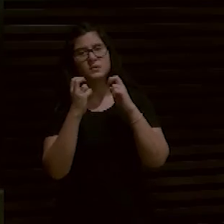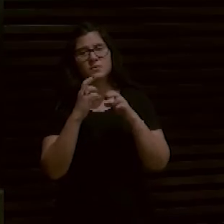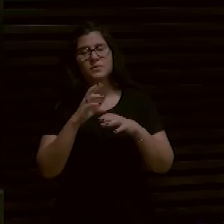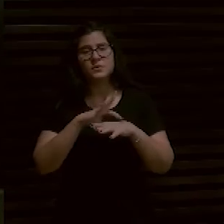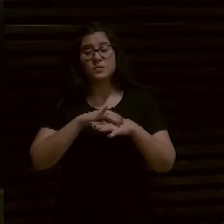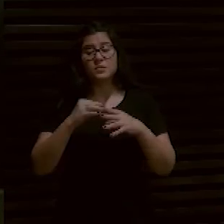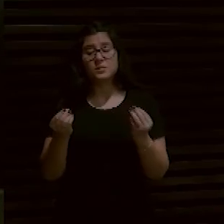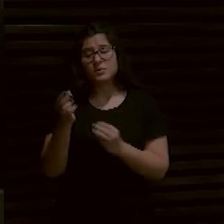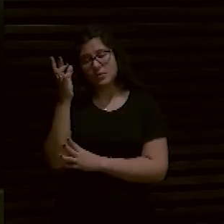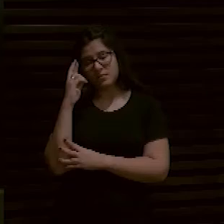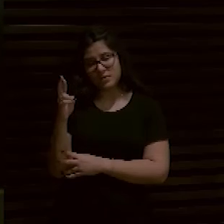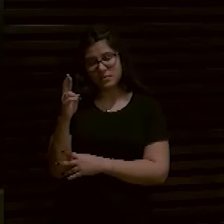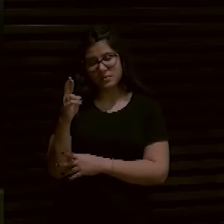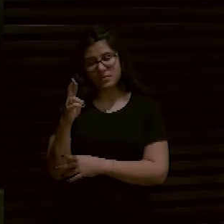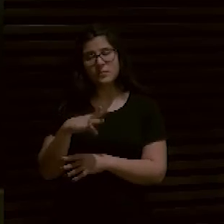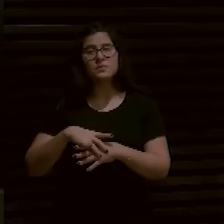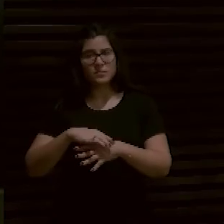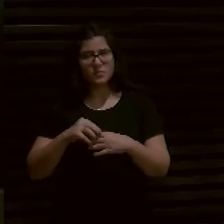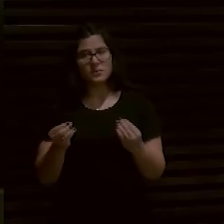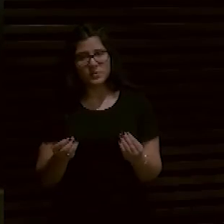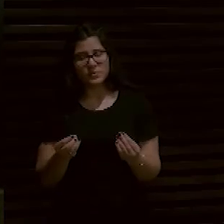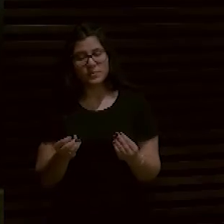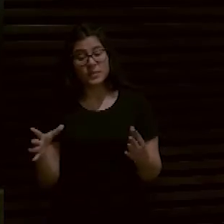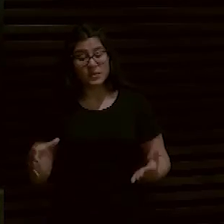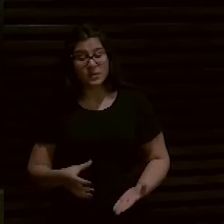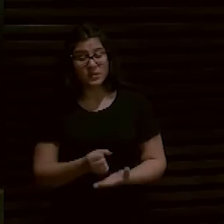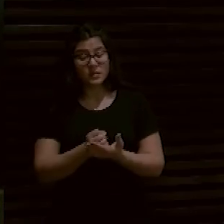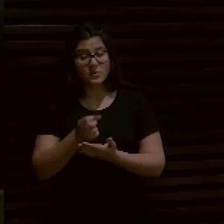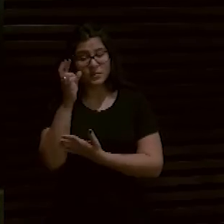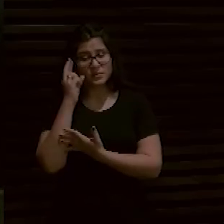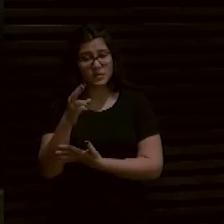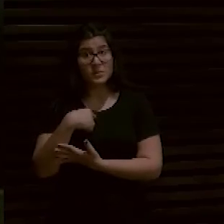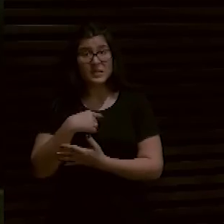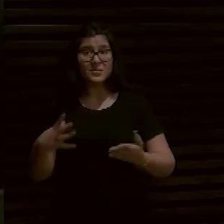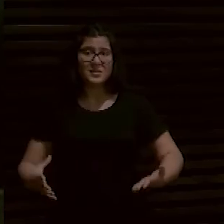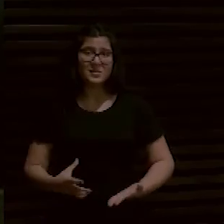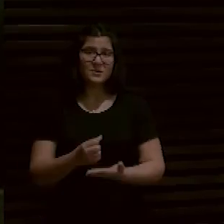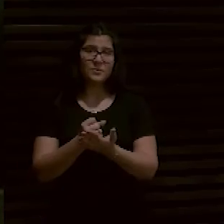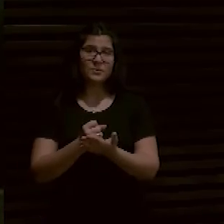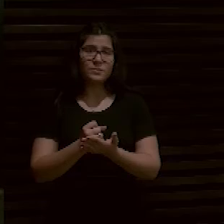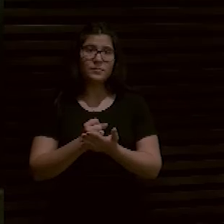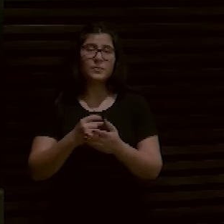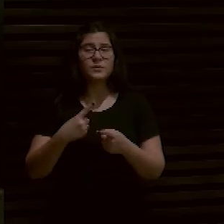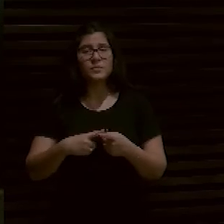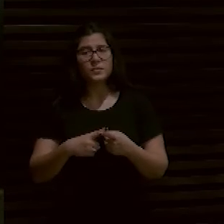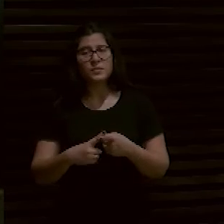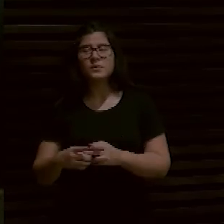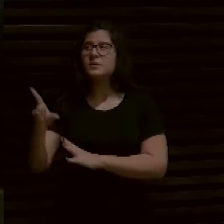cura-me, Senhor, e serei curado. Salva-me, Senhor, e serei salvo, porque